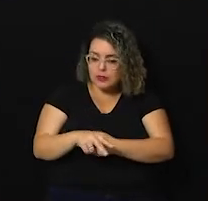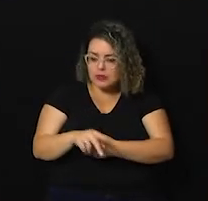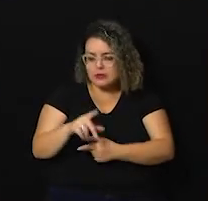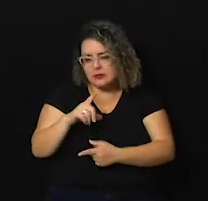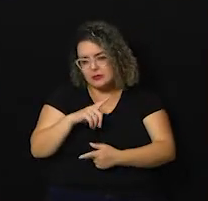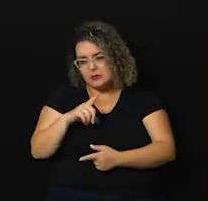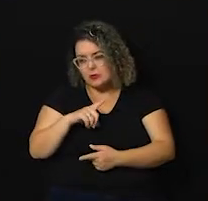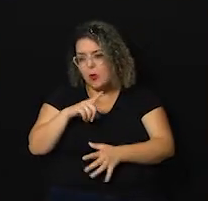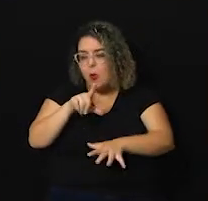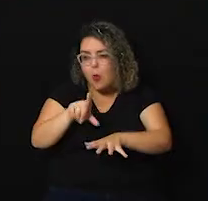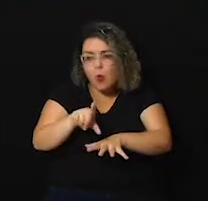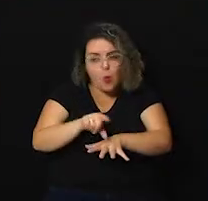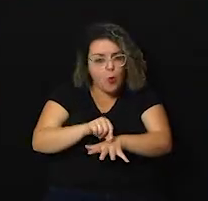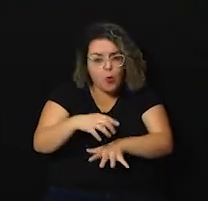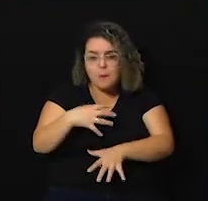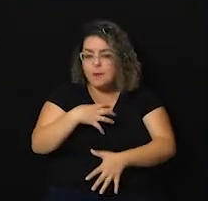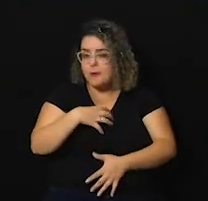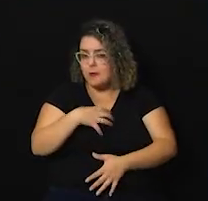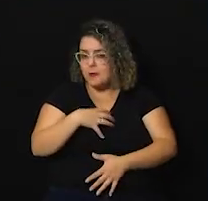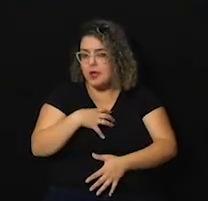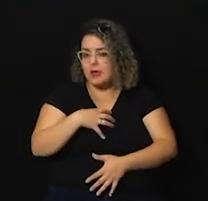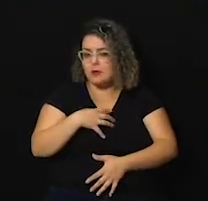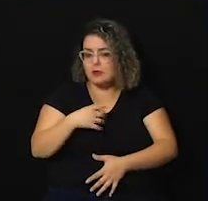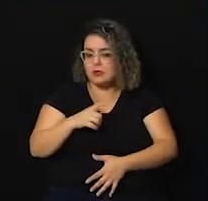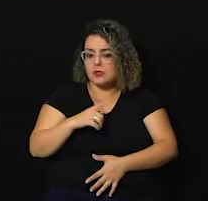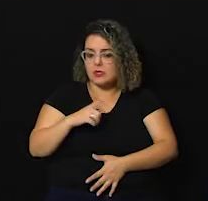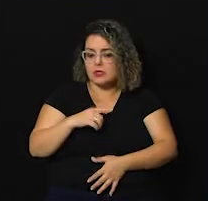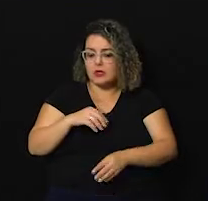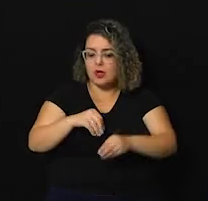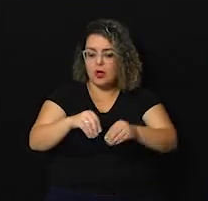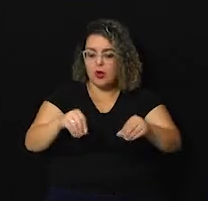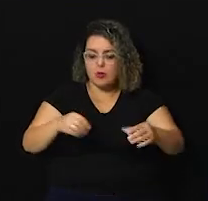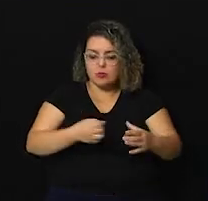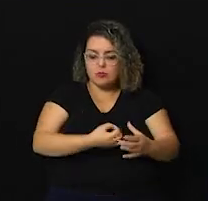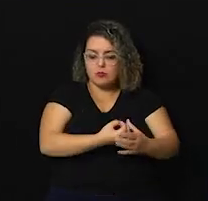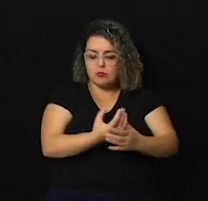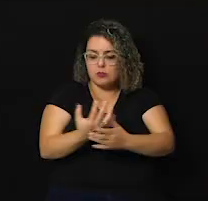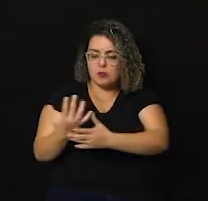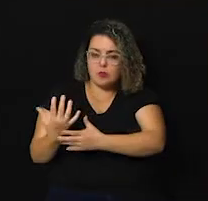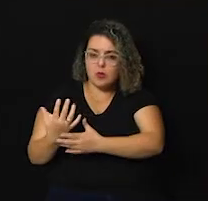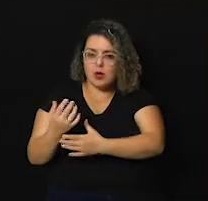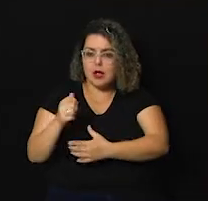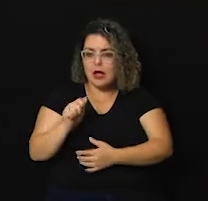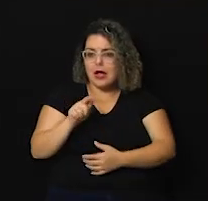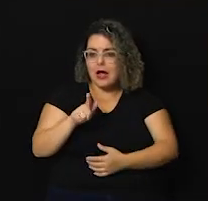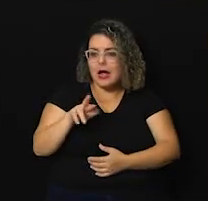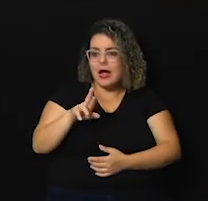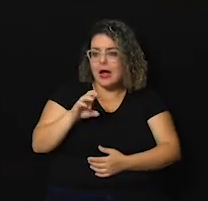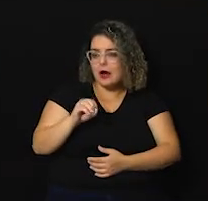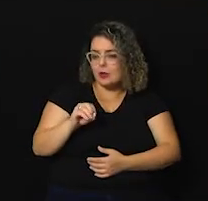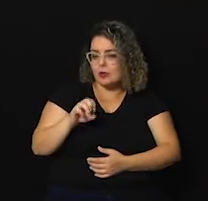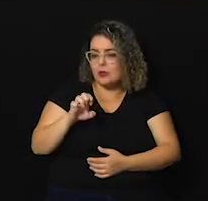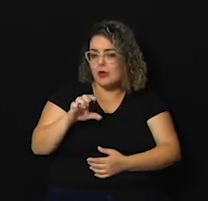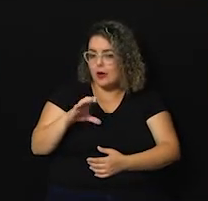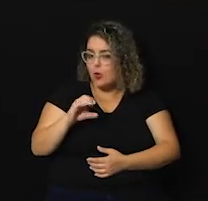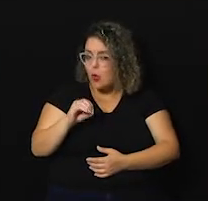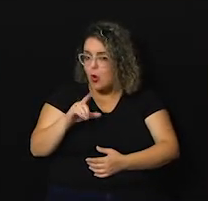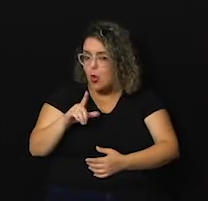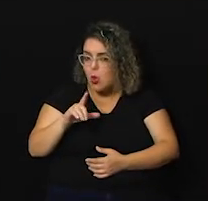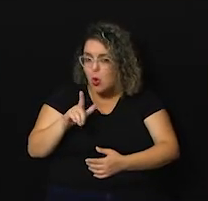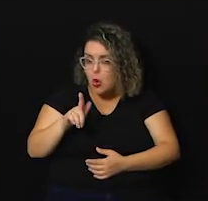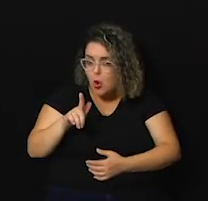uma alternativa para a gente ter uma agricultura chamada agroecológica ou ainda não?